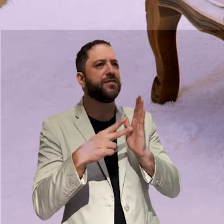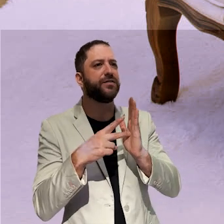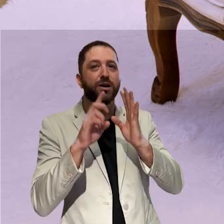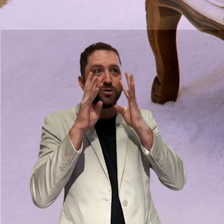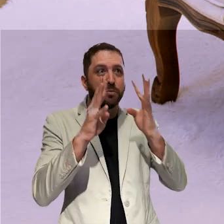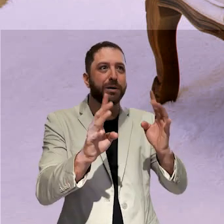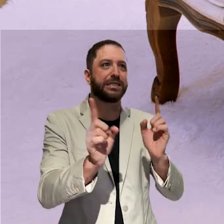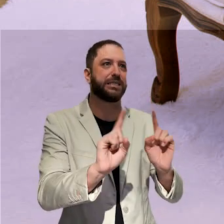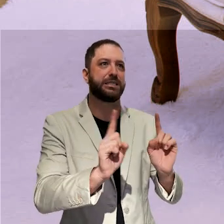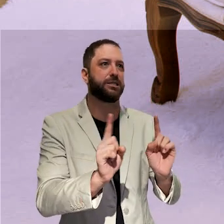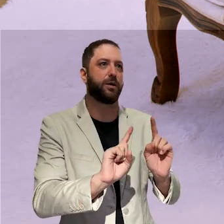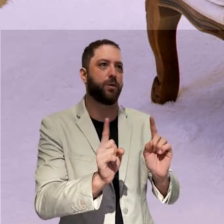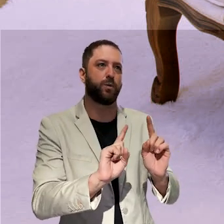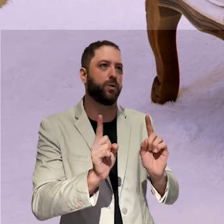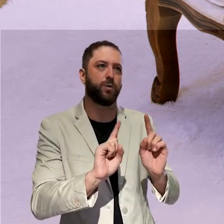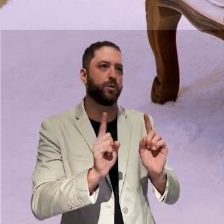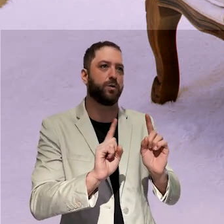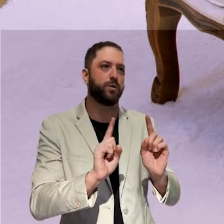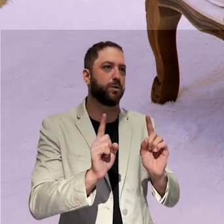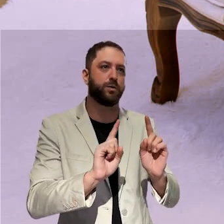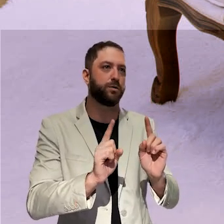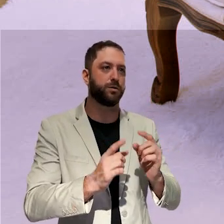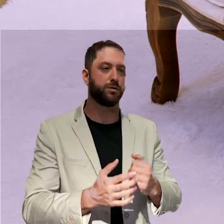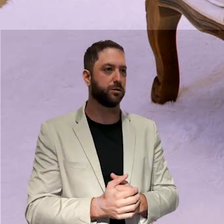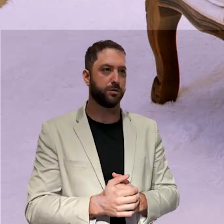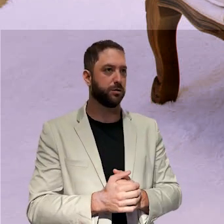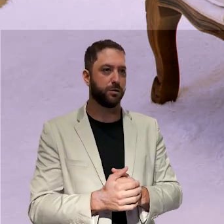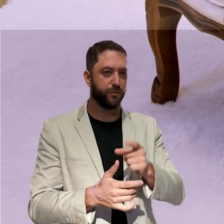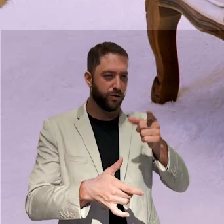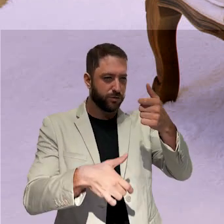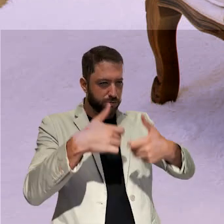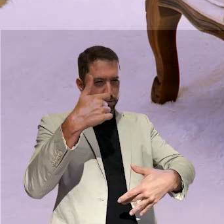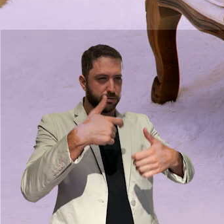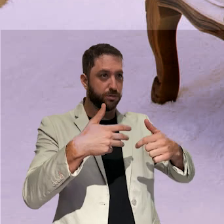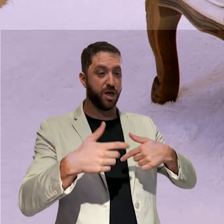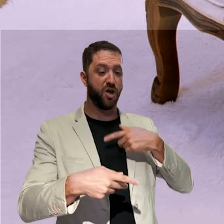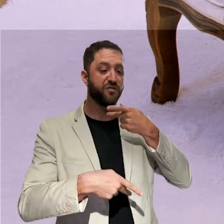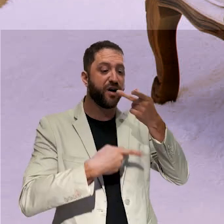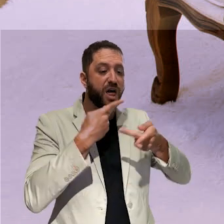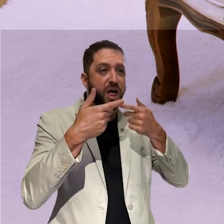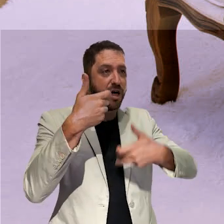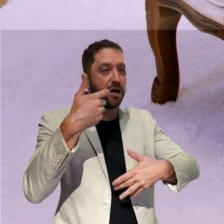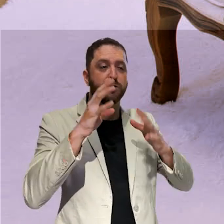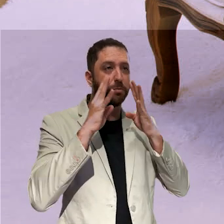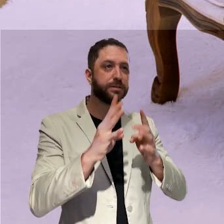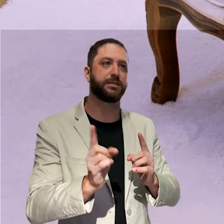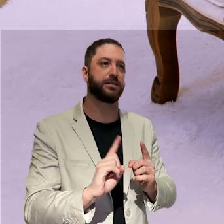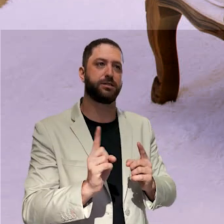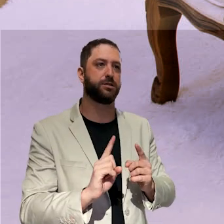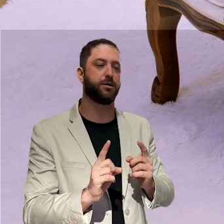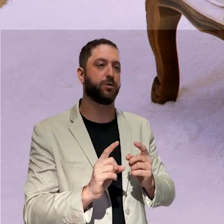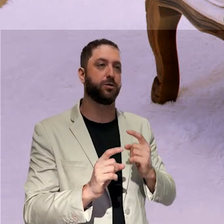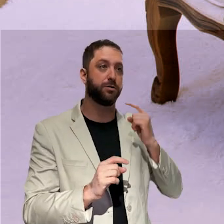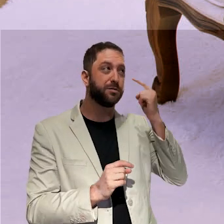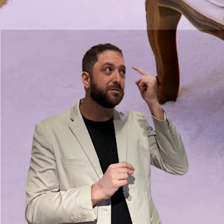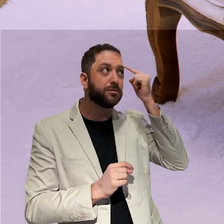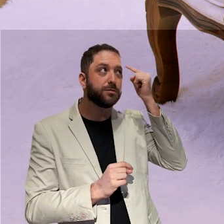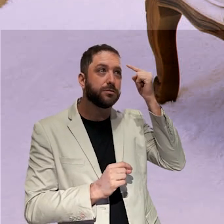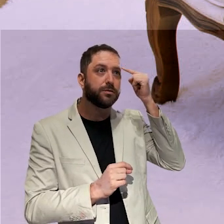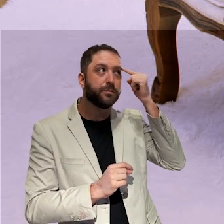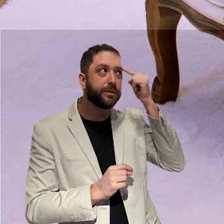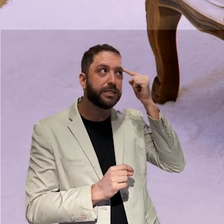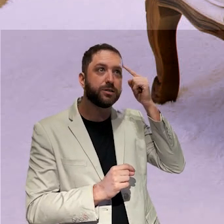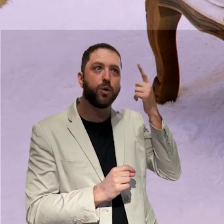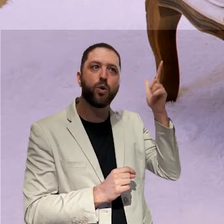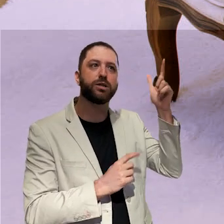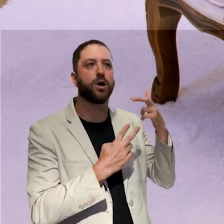eu não tô prestando atenção realmente no que você está me dizendo e nem nas palavras que eu estou proferindo para você.